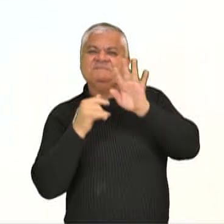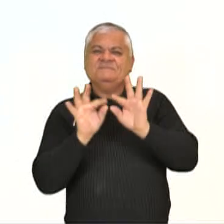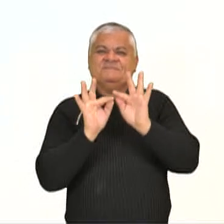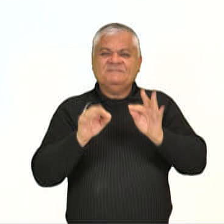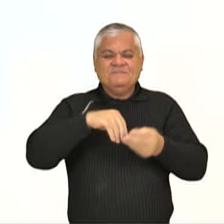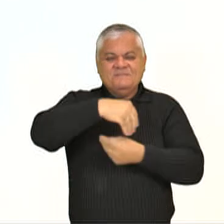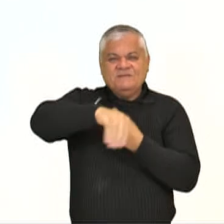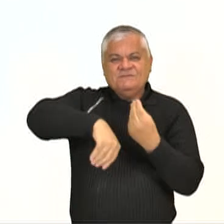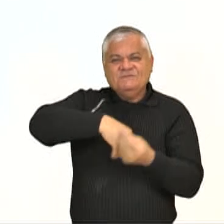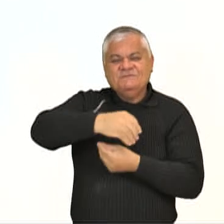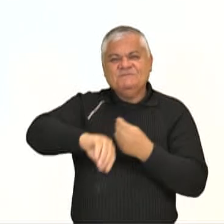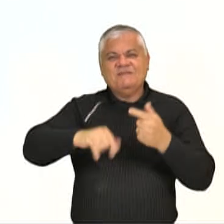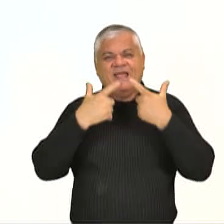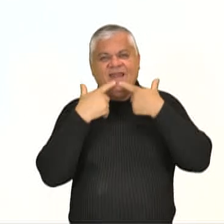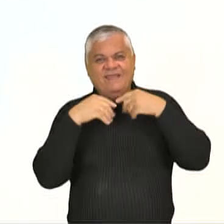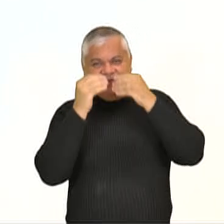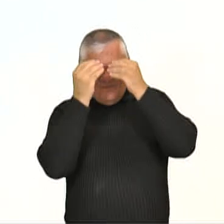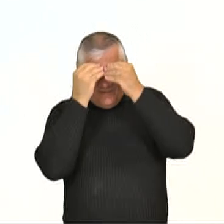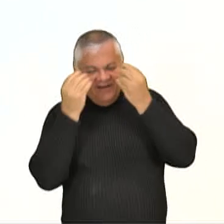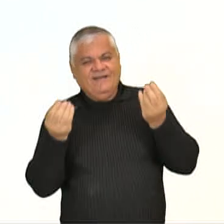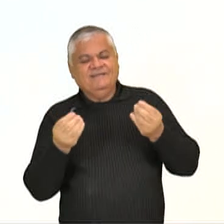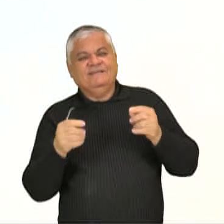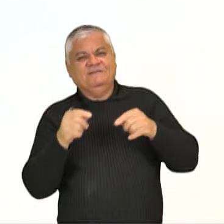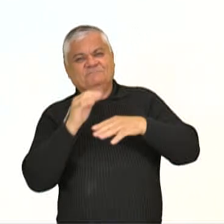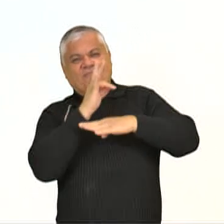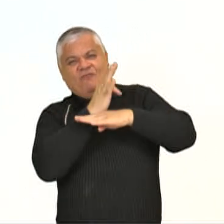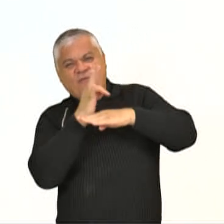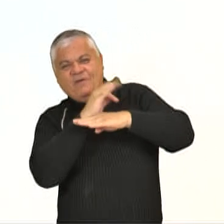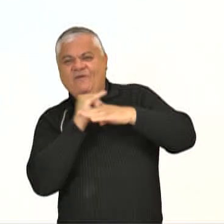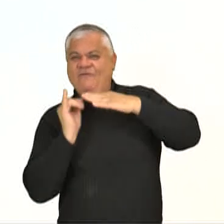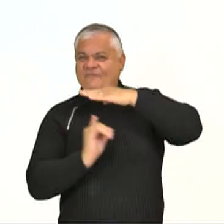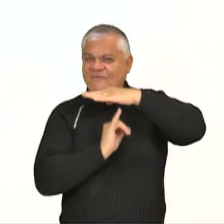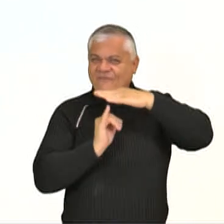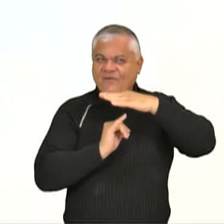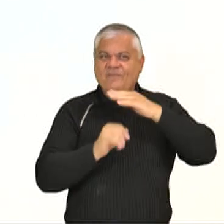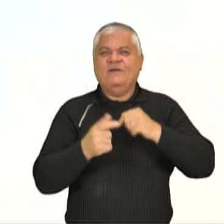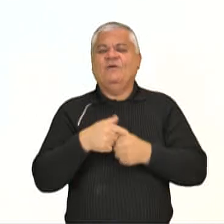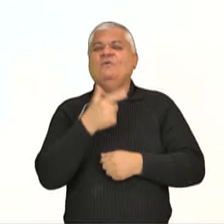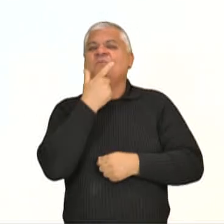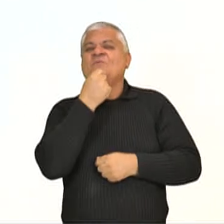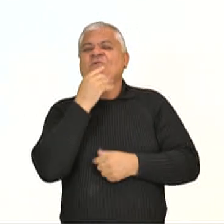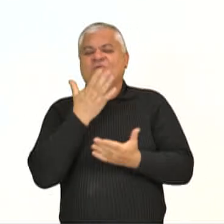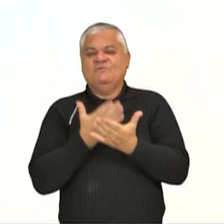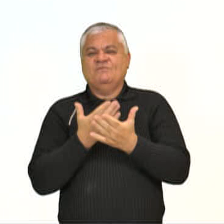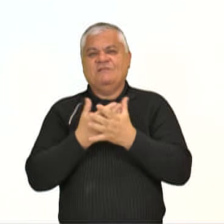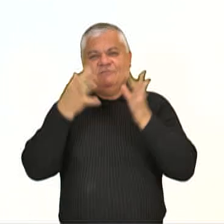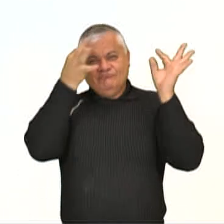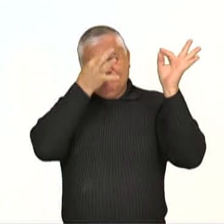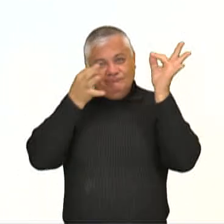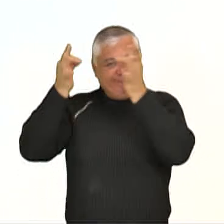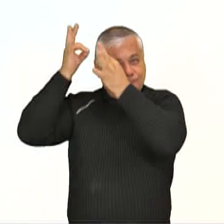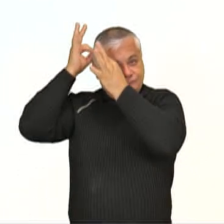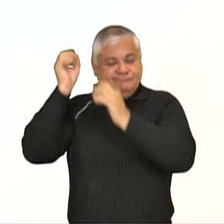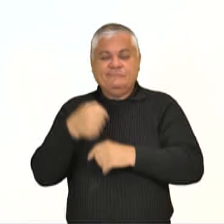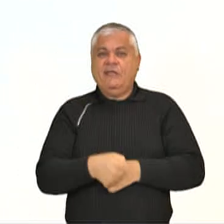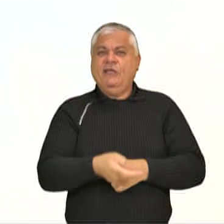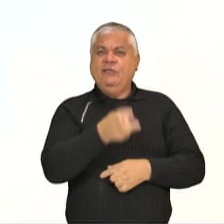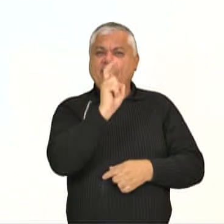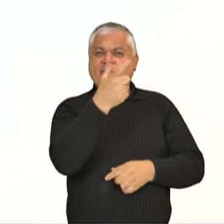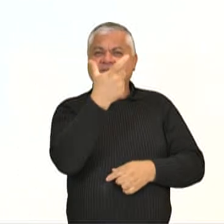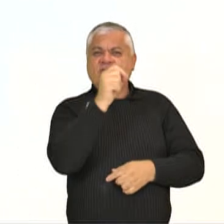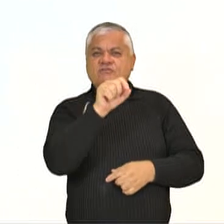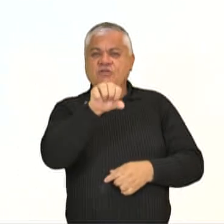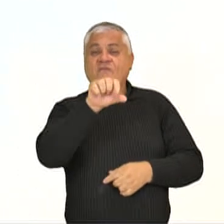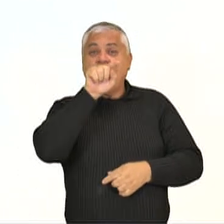uma mescla da linguagem verbal e não verbal, né? Nós temos um estudante em cima, né? 529 mil tiraram 0